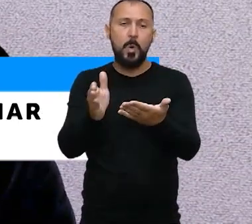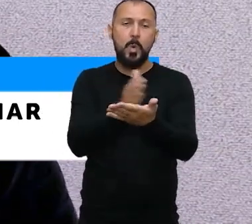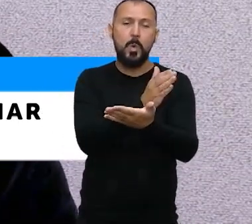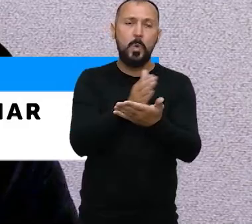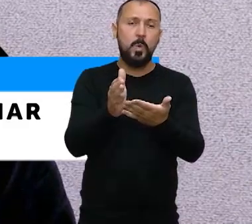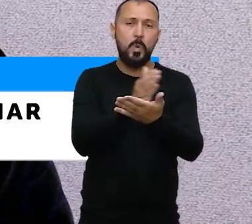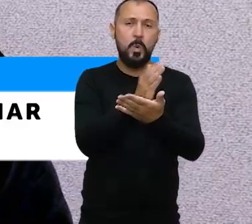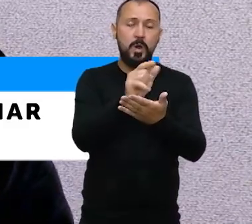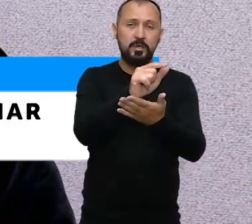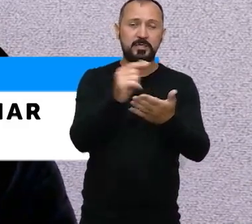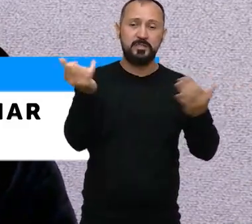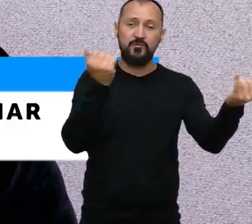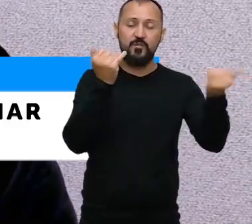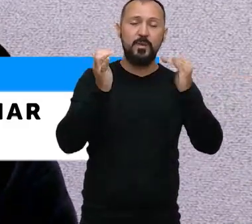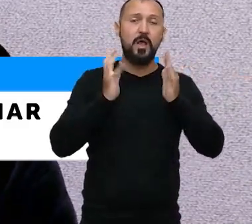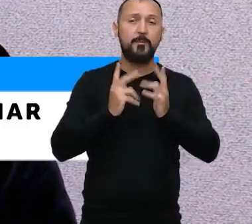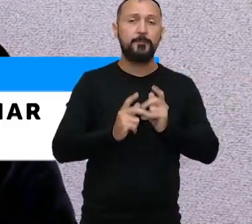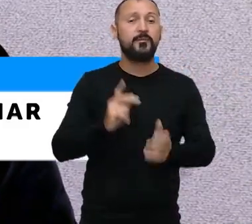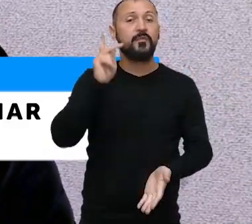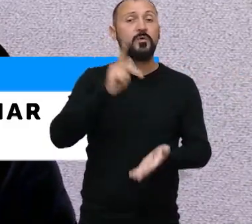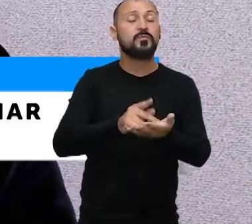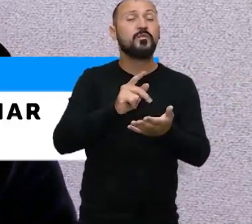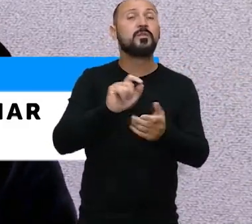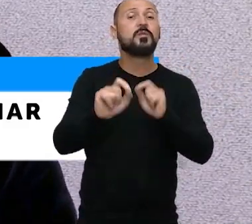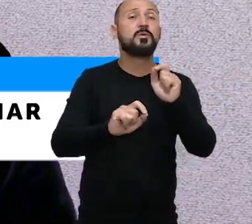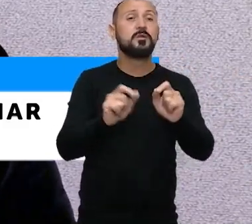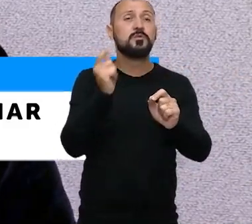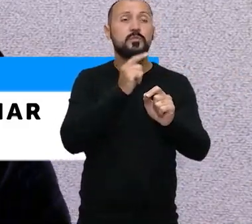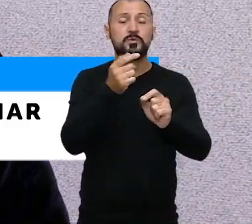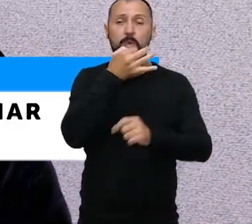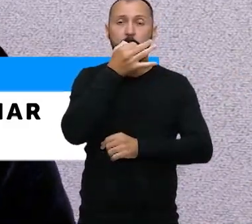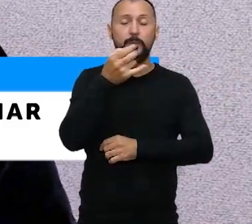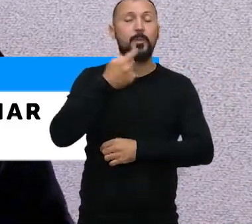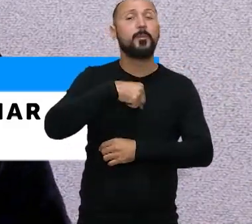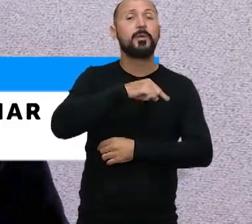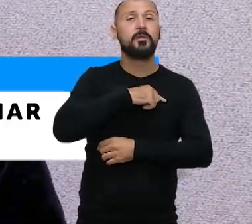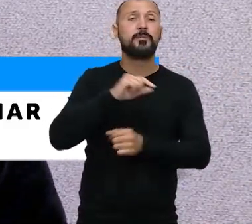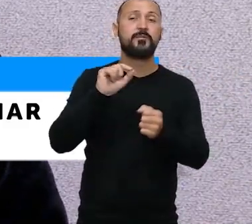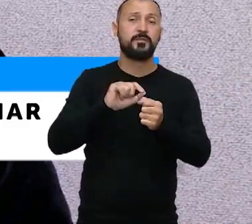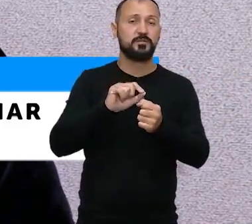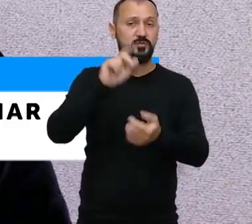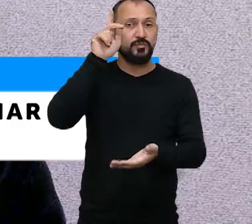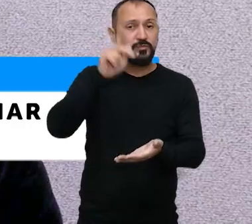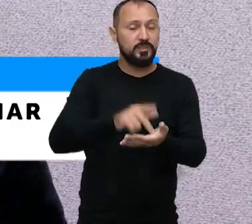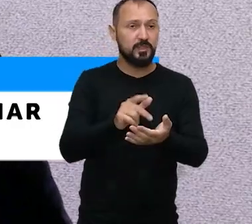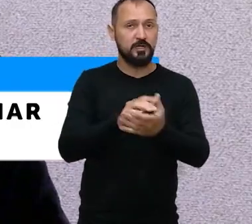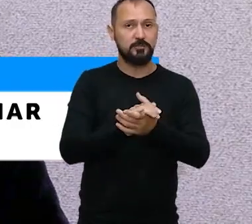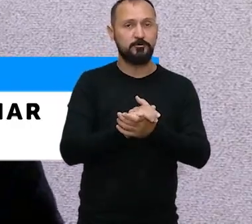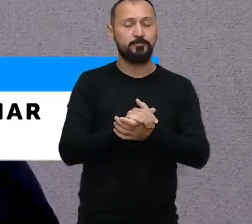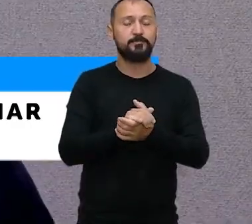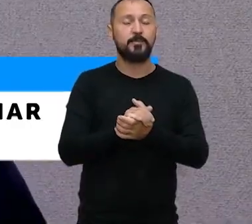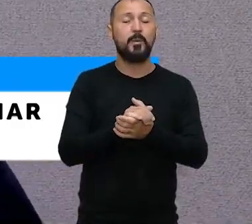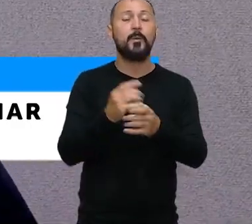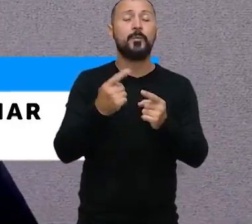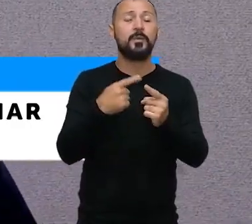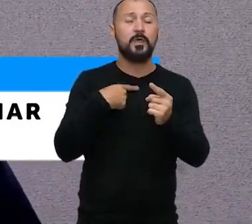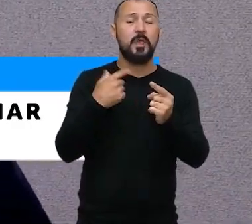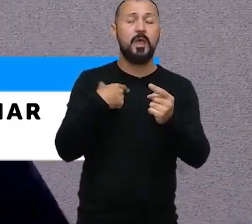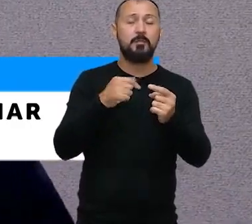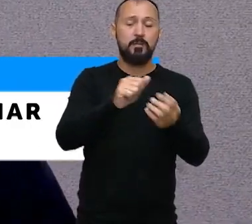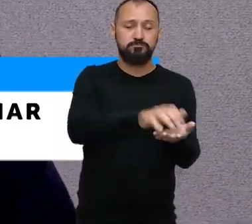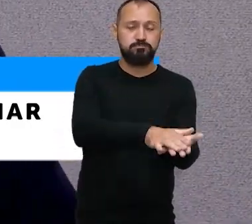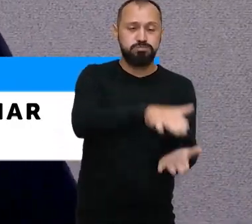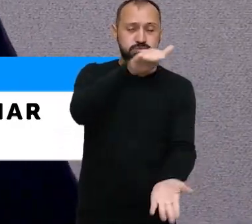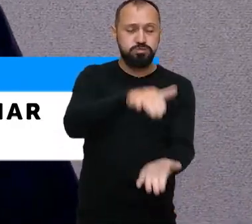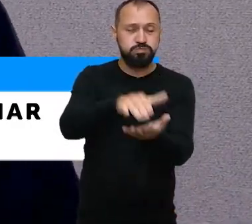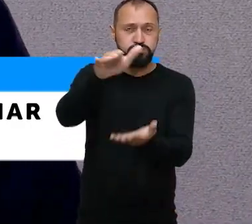uma higienização desses dados para realmente ver o que eles podem propor para a gente, o que dá para ser feito, sim ou não. É uma demanda